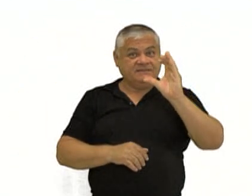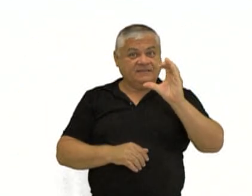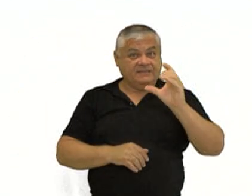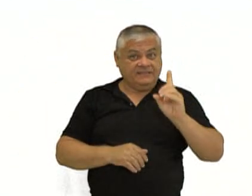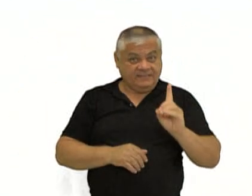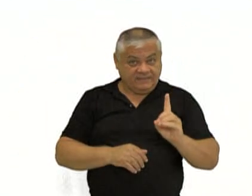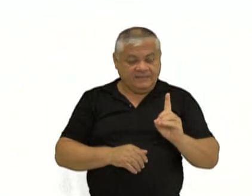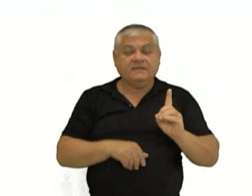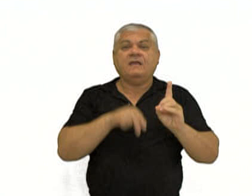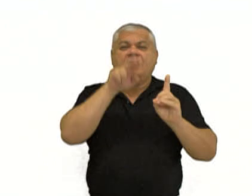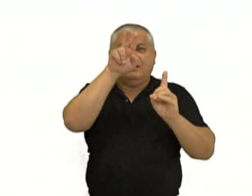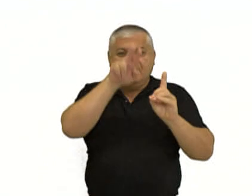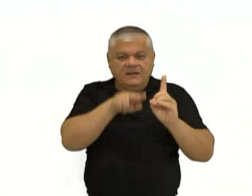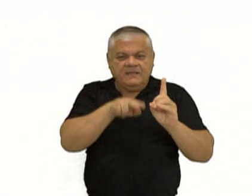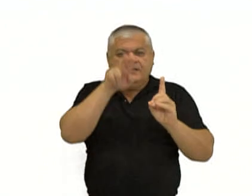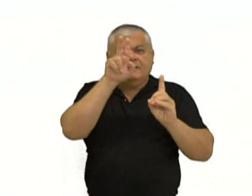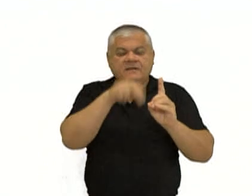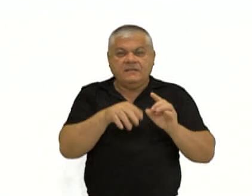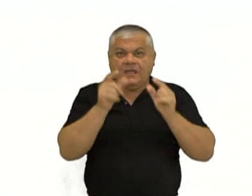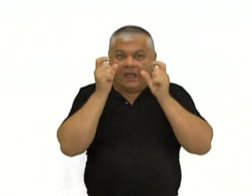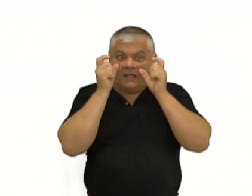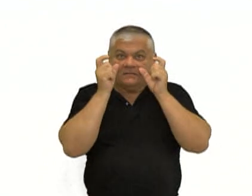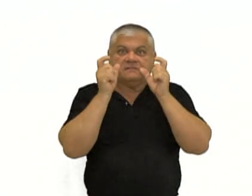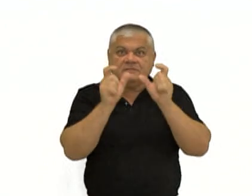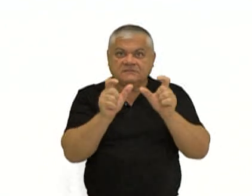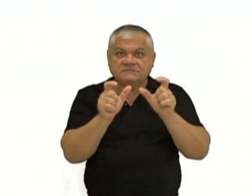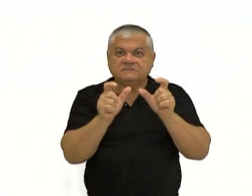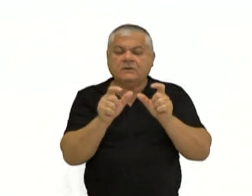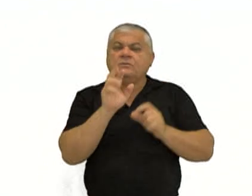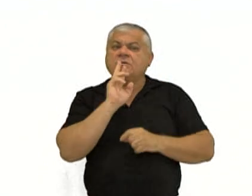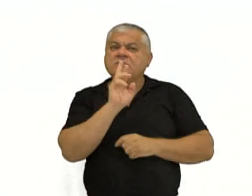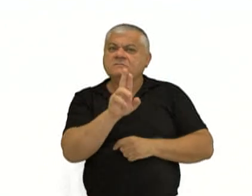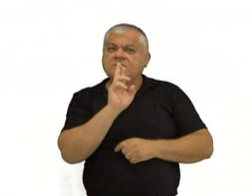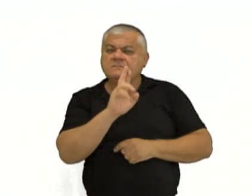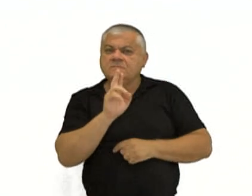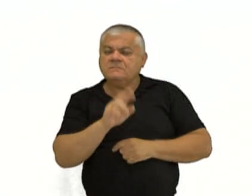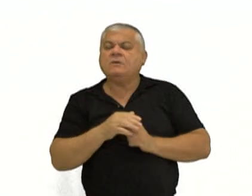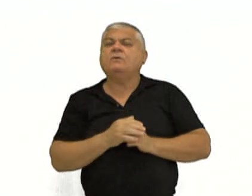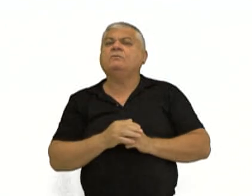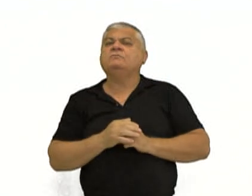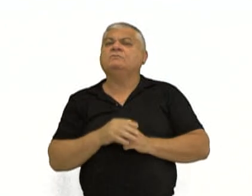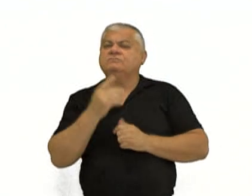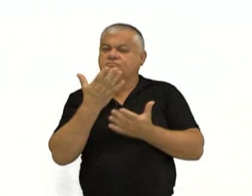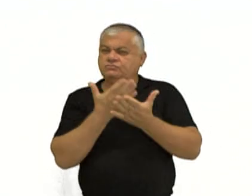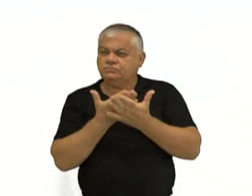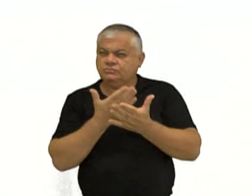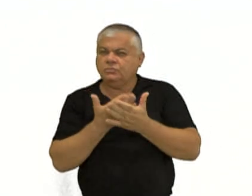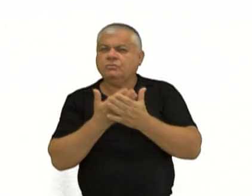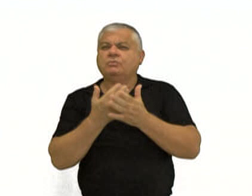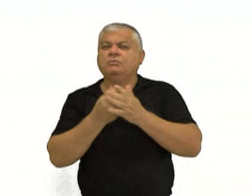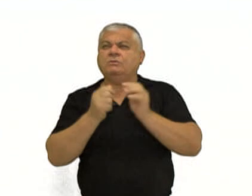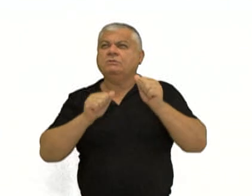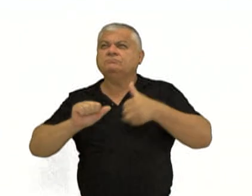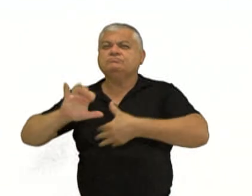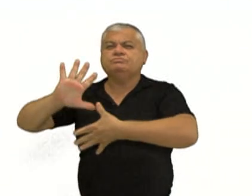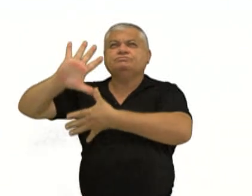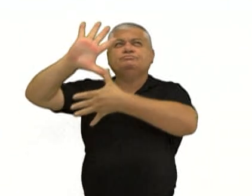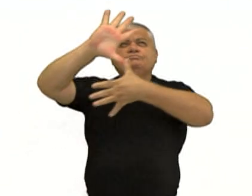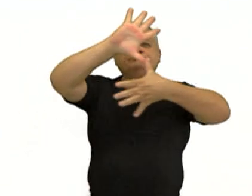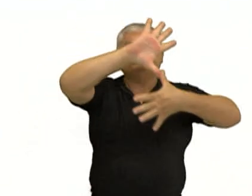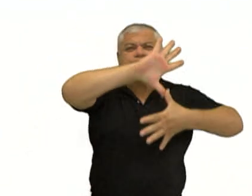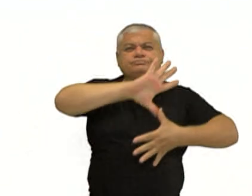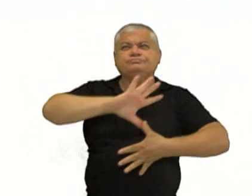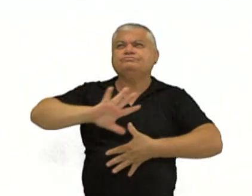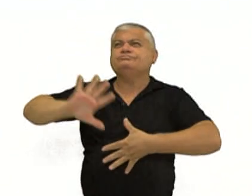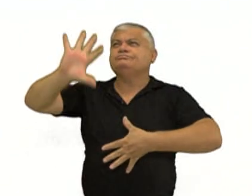ler com atenção, vão responder, verificando, a partir das informações que nós estudamos sobre os continentes, quais as características que